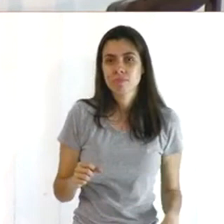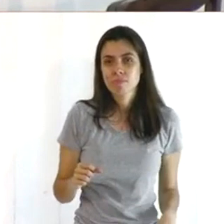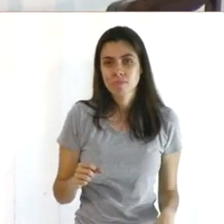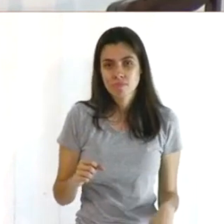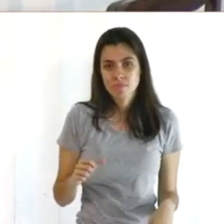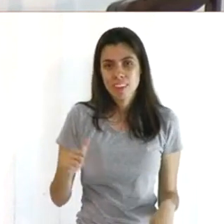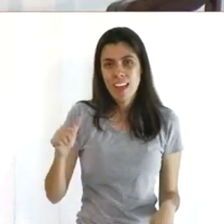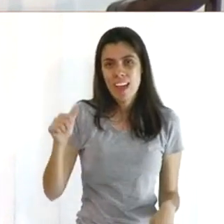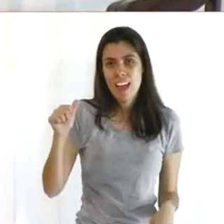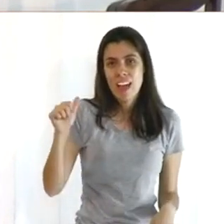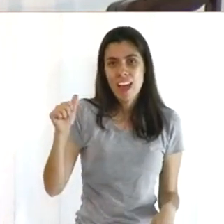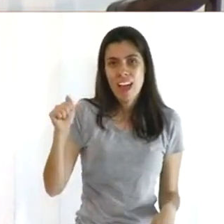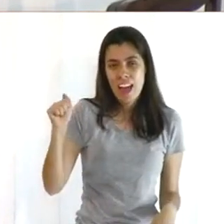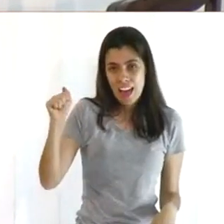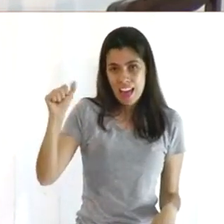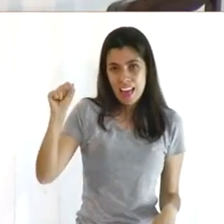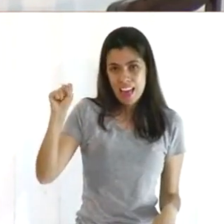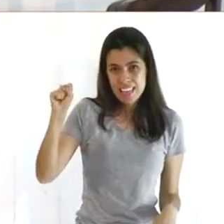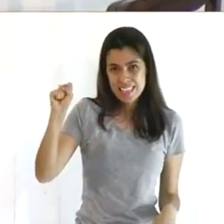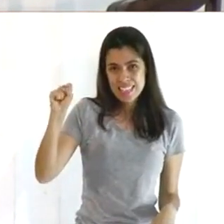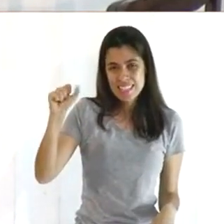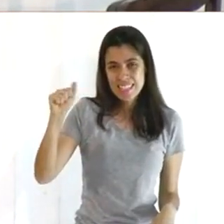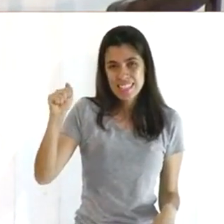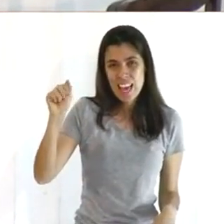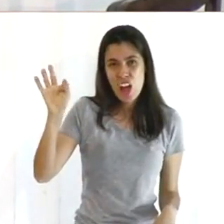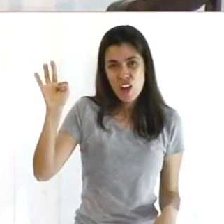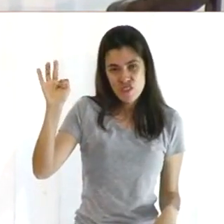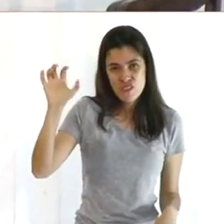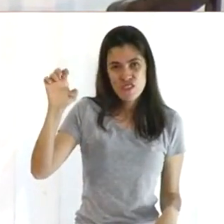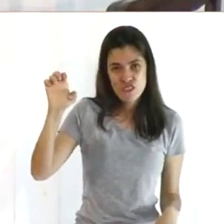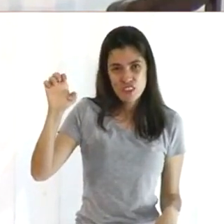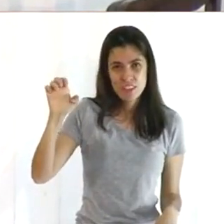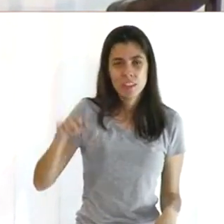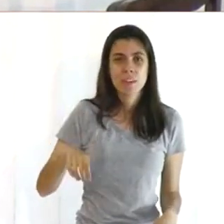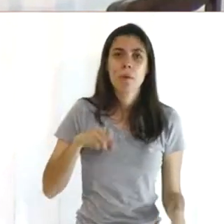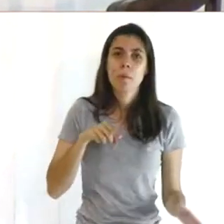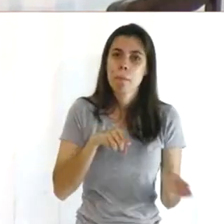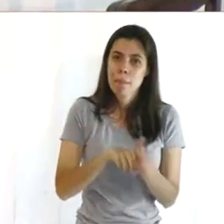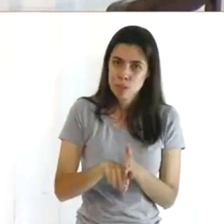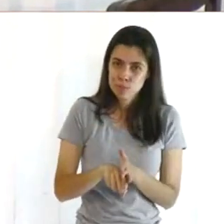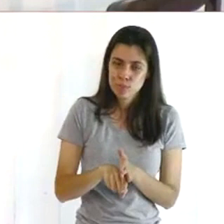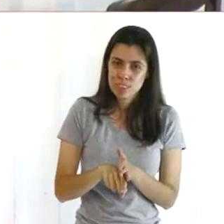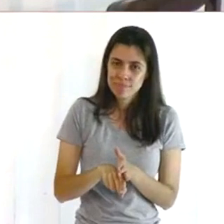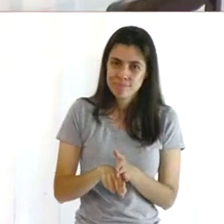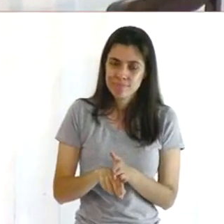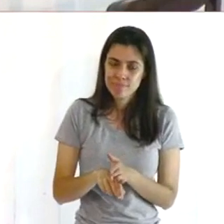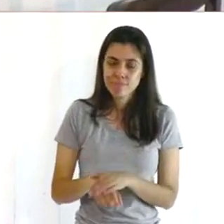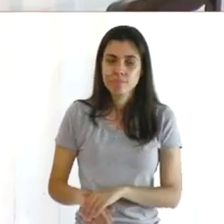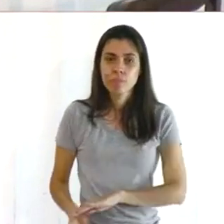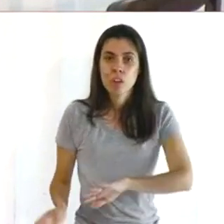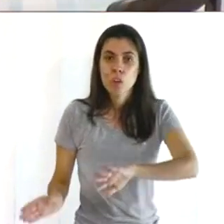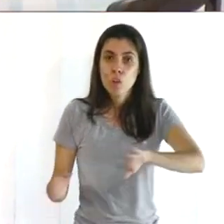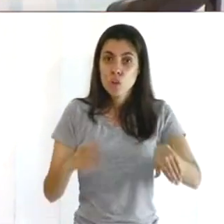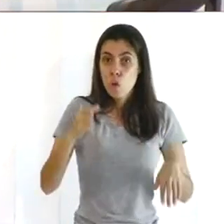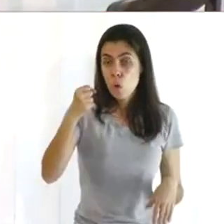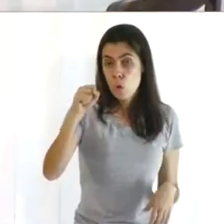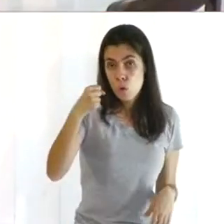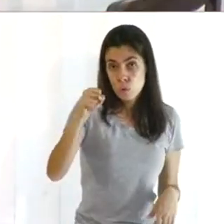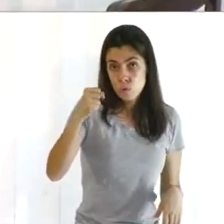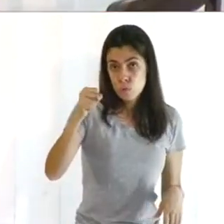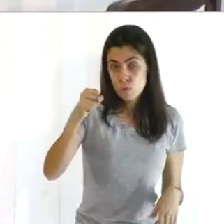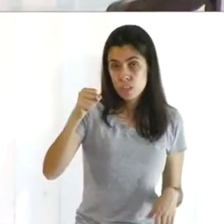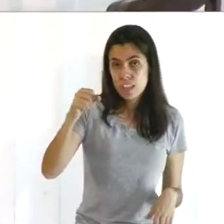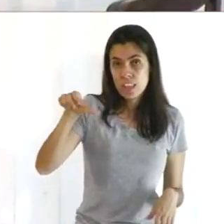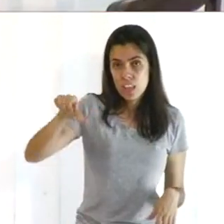quando está presente aqui. Se você vai ao Salmo 89, o versículo 46, você também